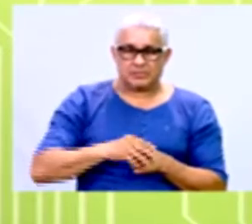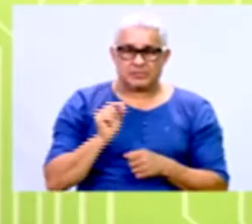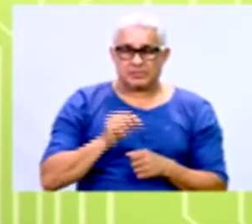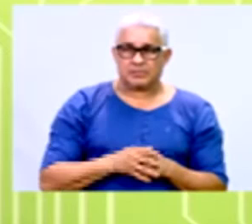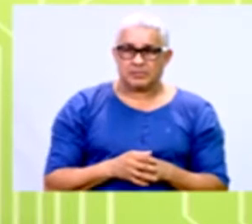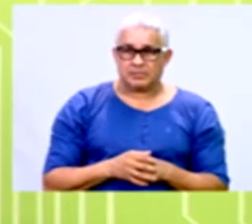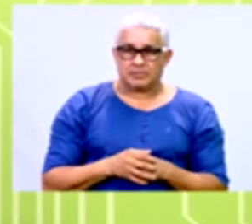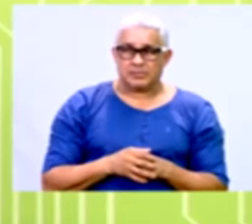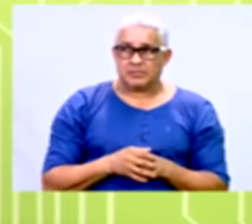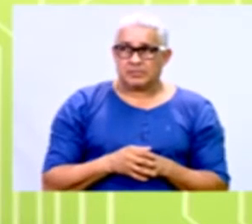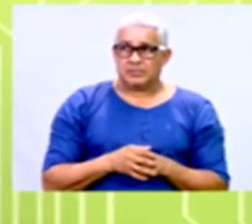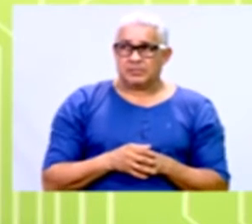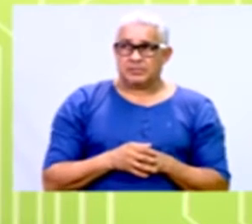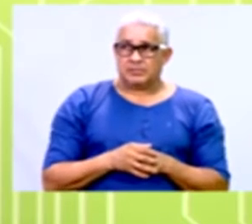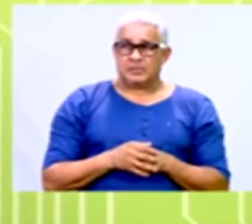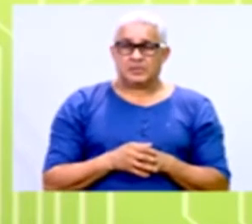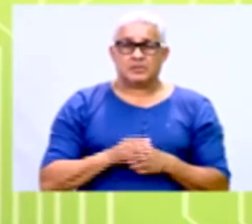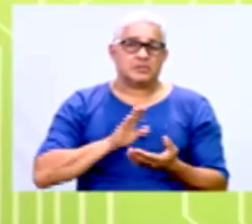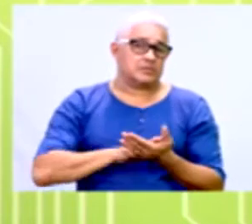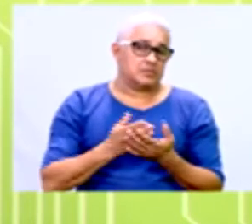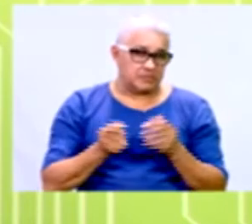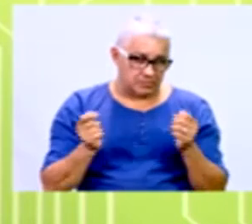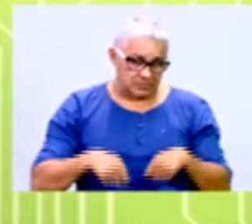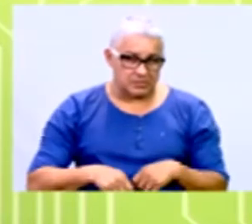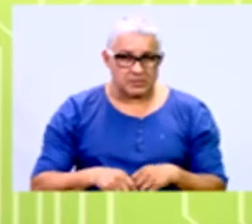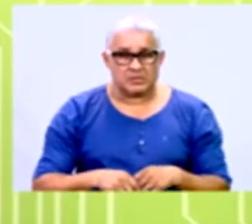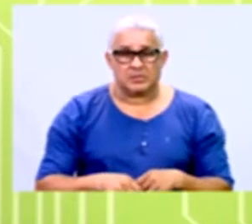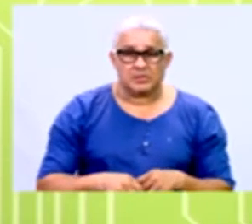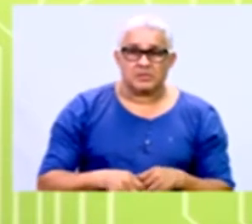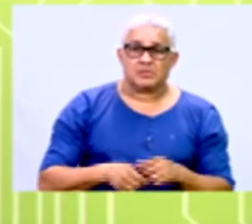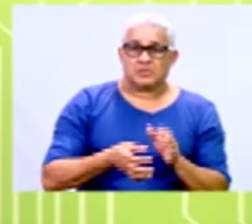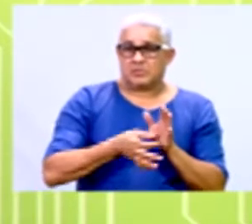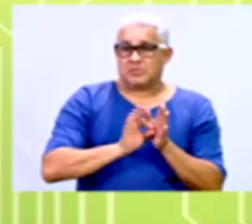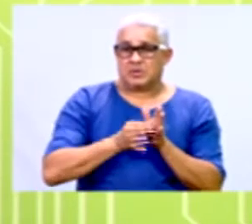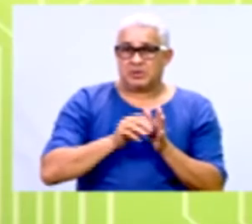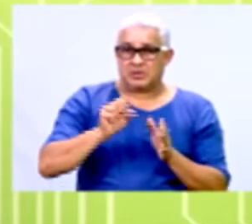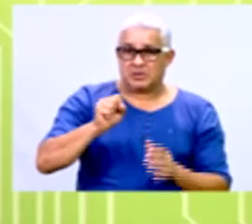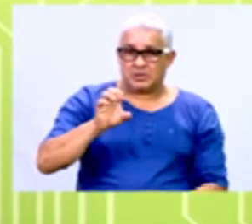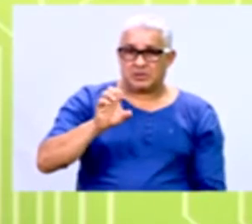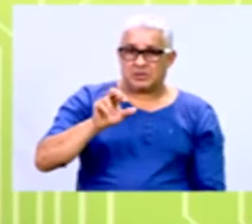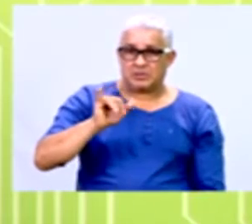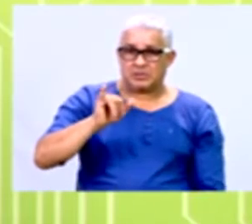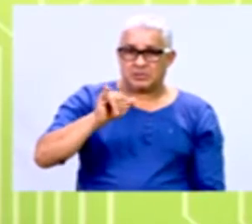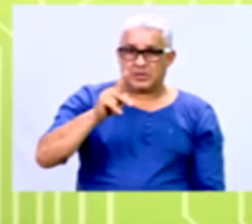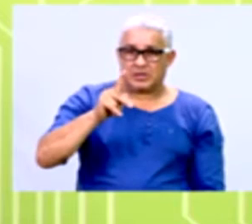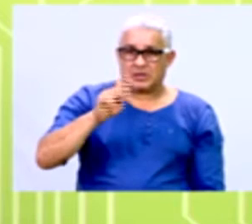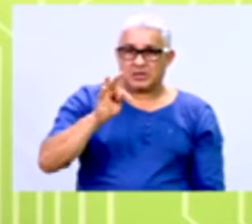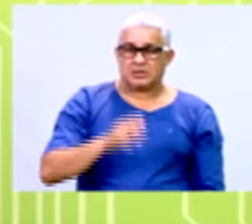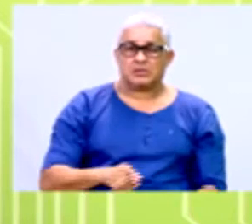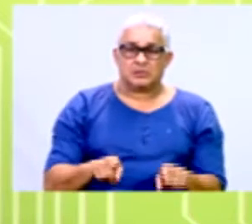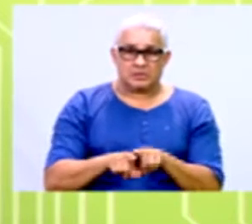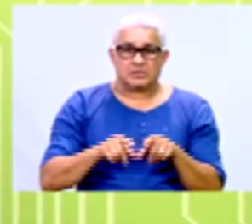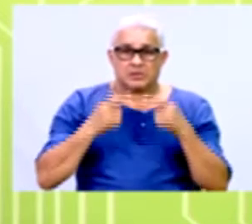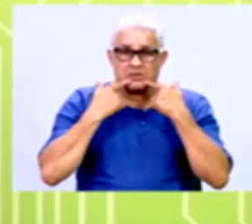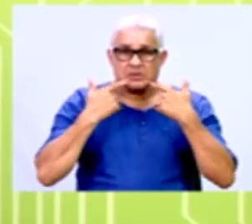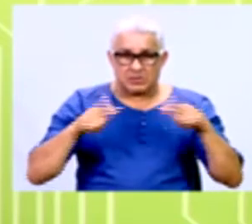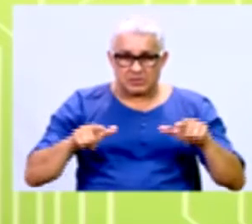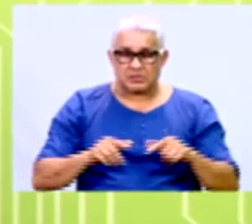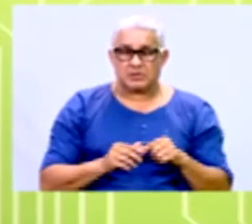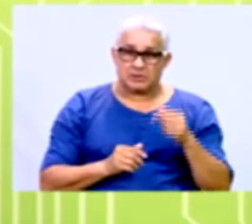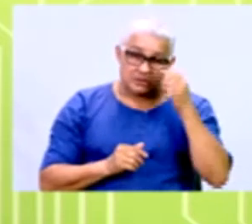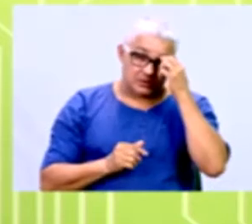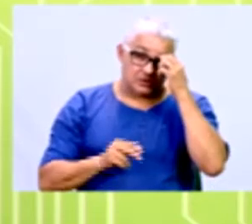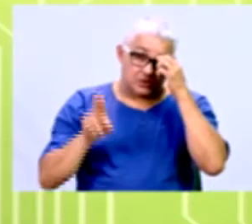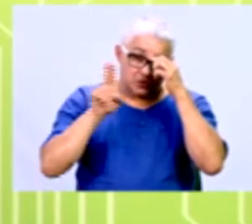uma notação que é interpretada por JavaScript, né? Que é uma linguagem utilizada geralmente no front-end de